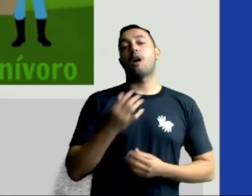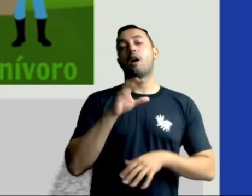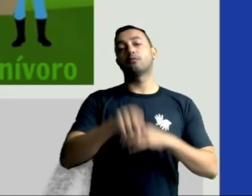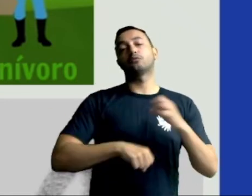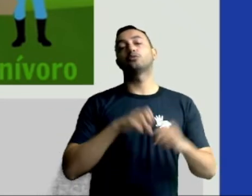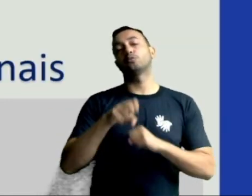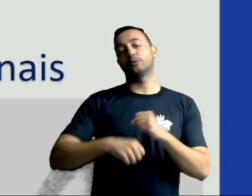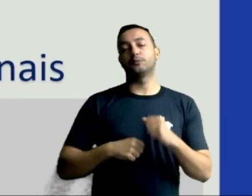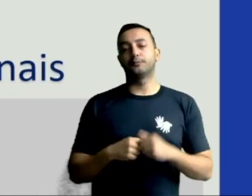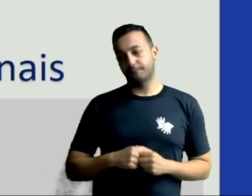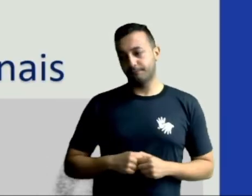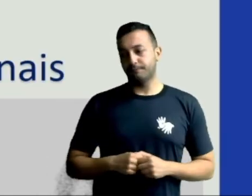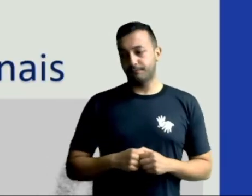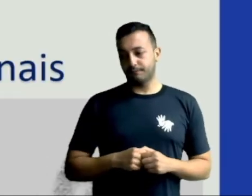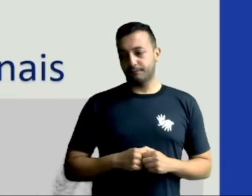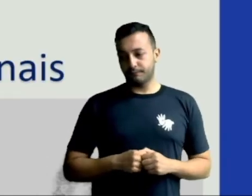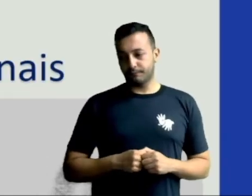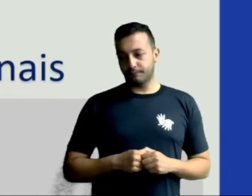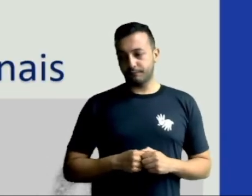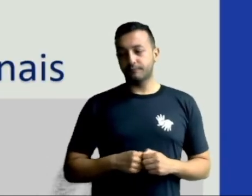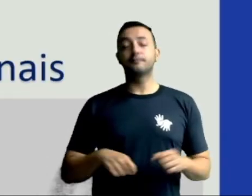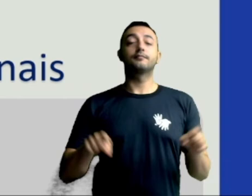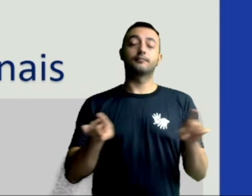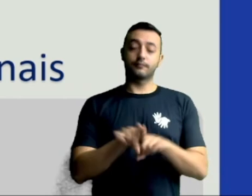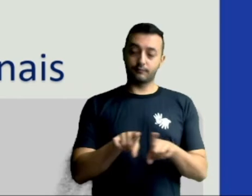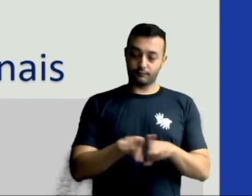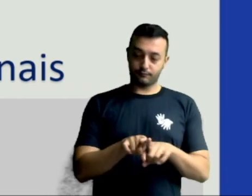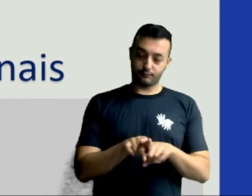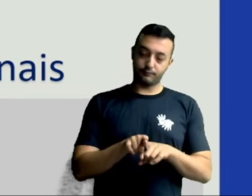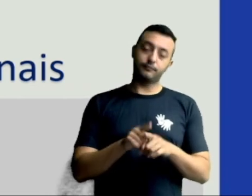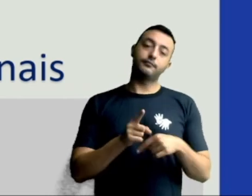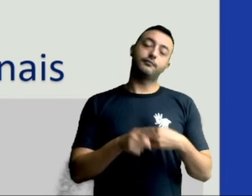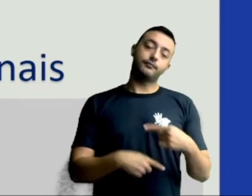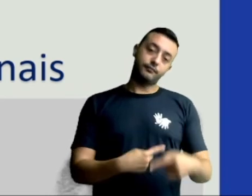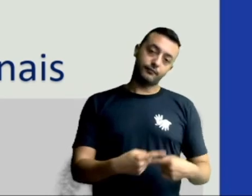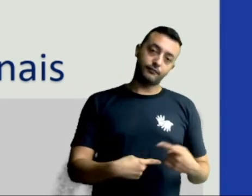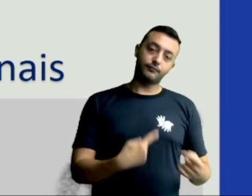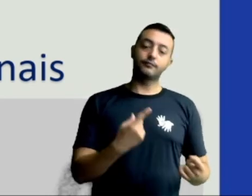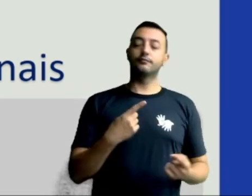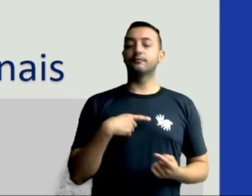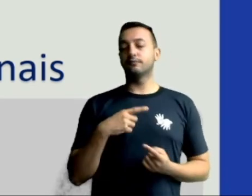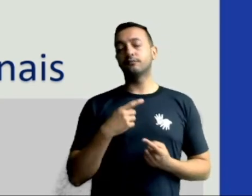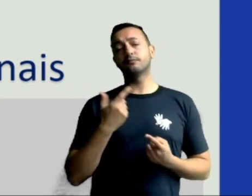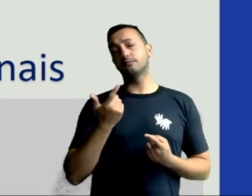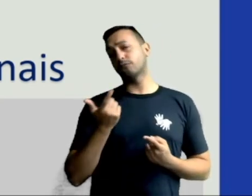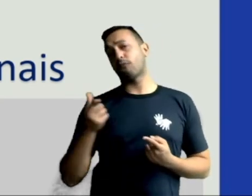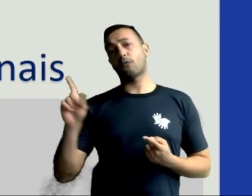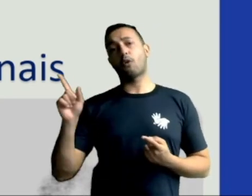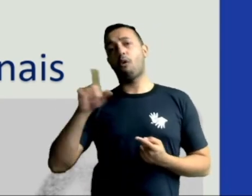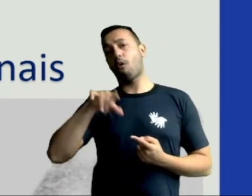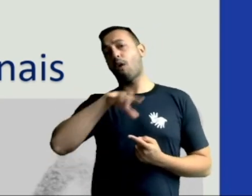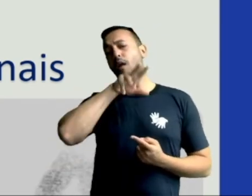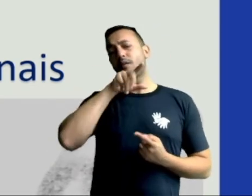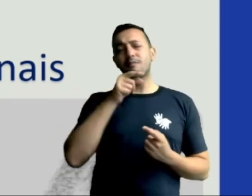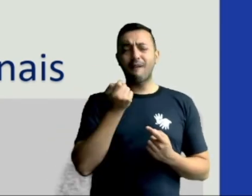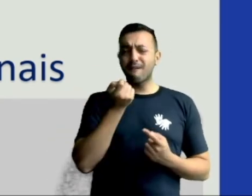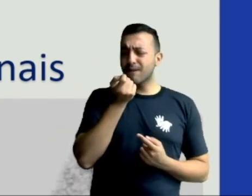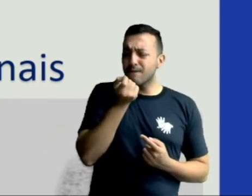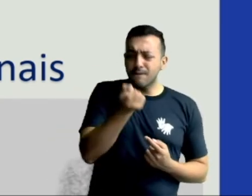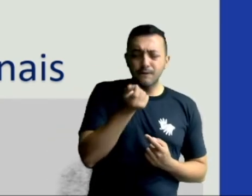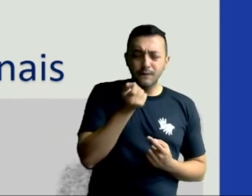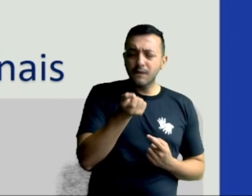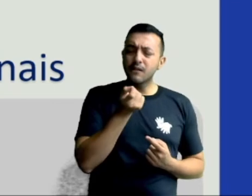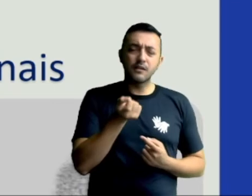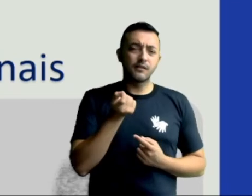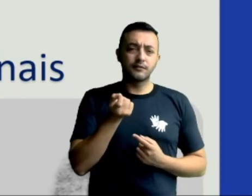isso mesmo. E também existe aí na cadeia alimentar uns outros animaizinhos aí